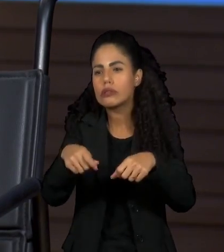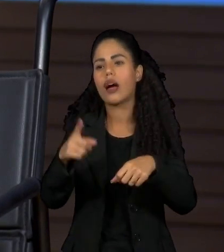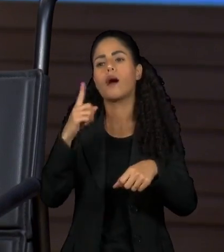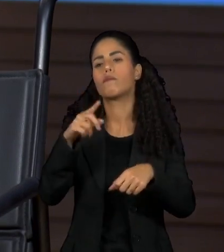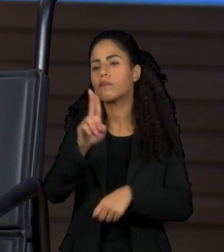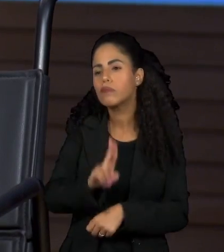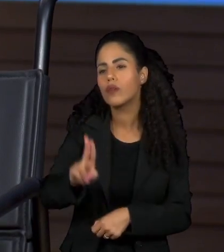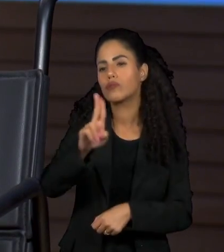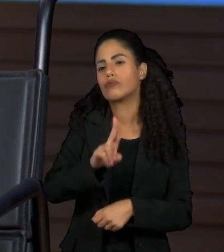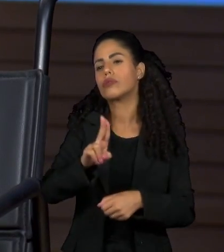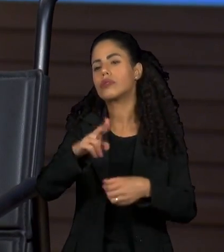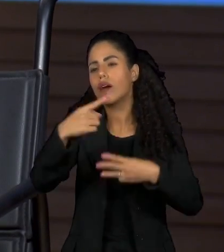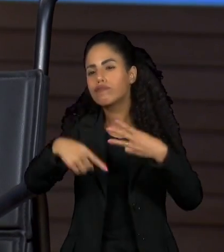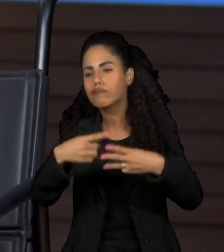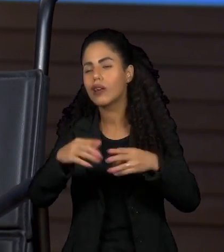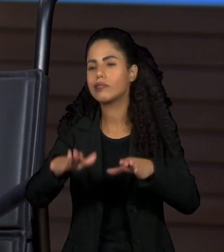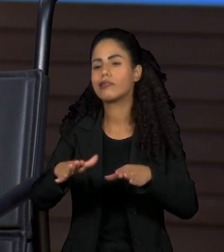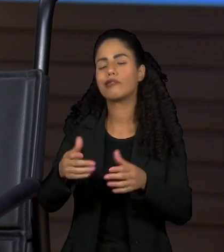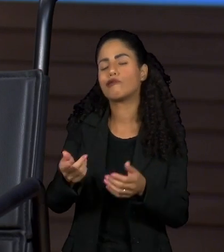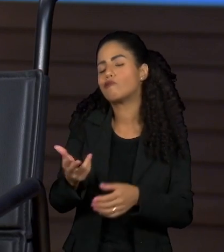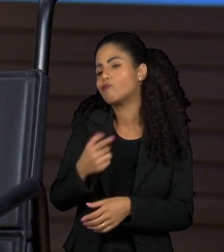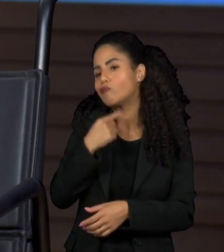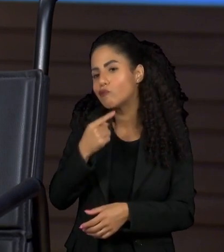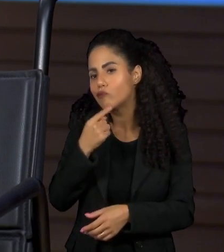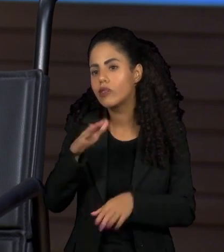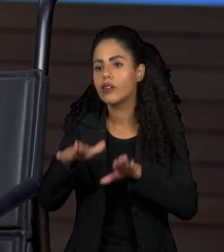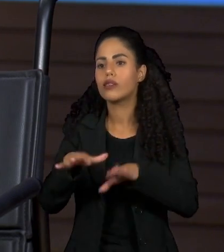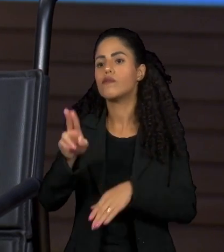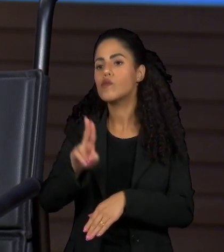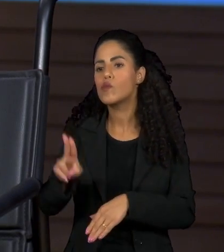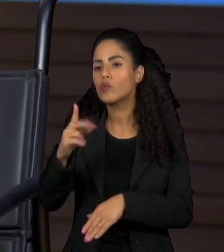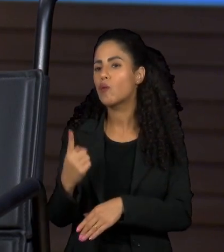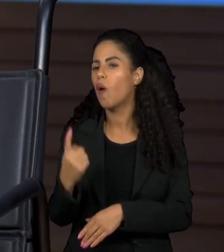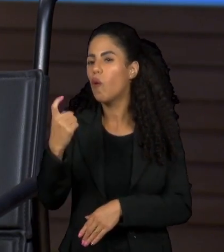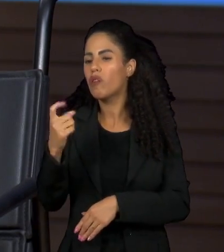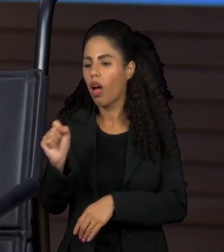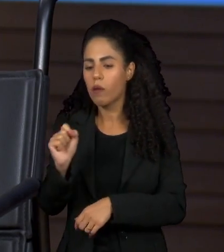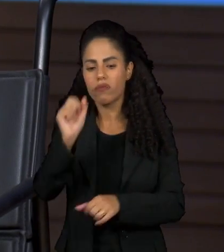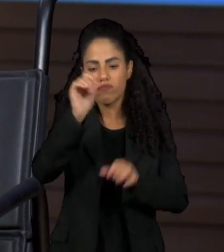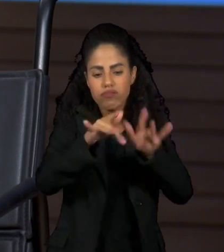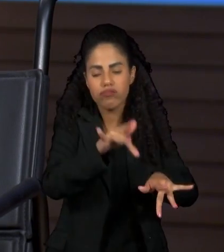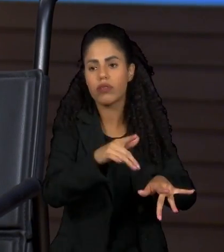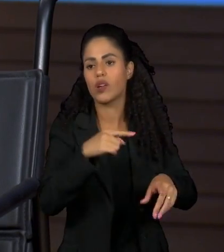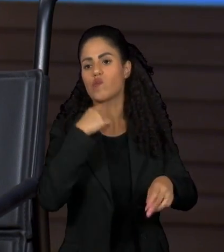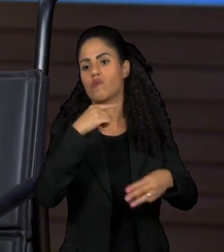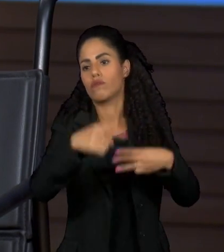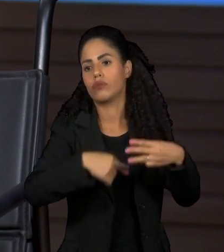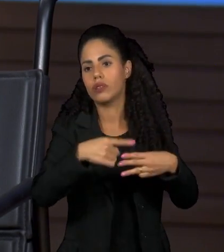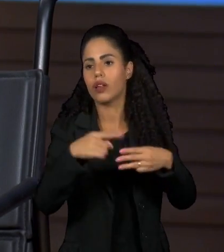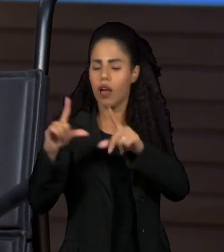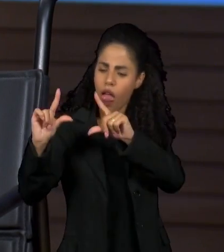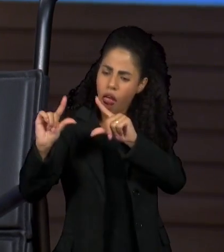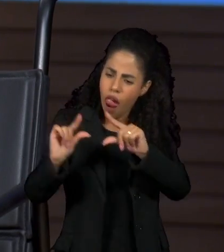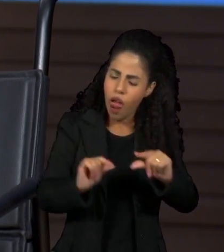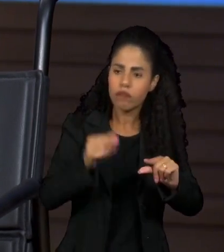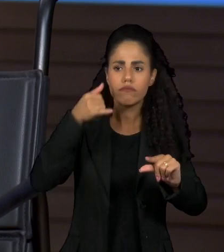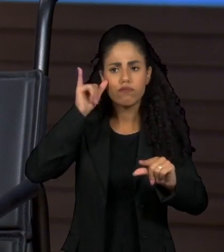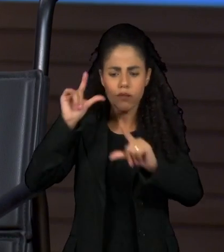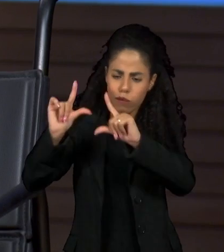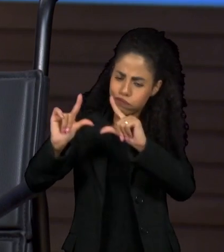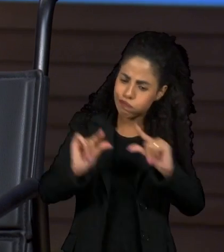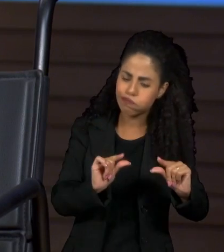ainda não tem muitas alternativas, então, tirando ali as de uso único por opções que sejam mais duráveis, a gente diminuir ali o que a gente